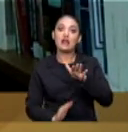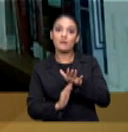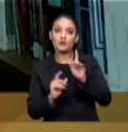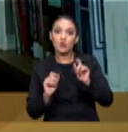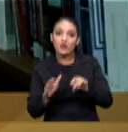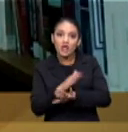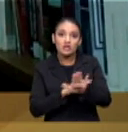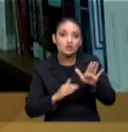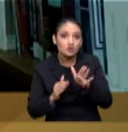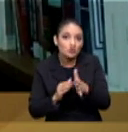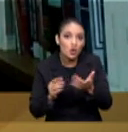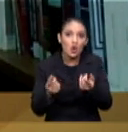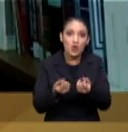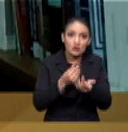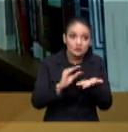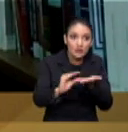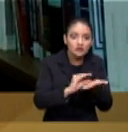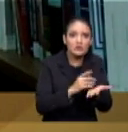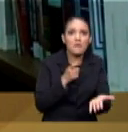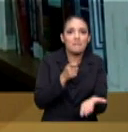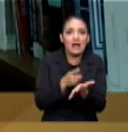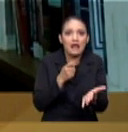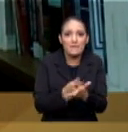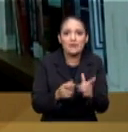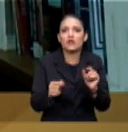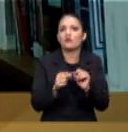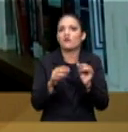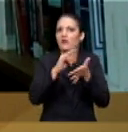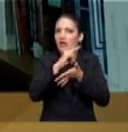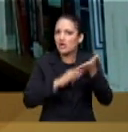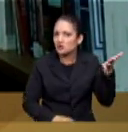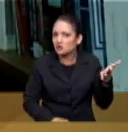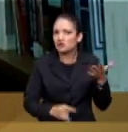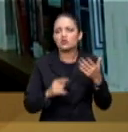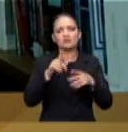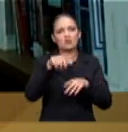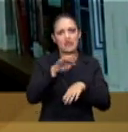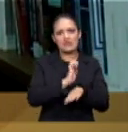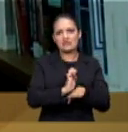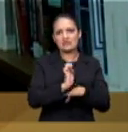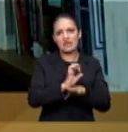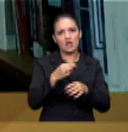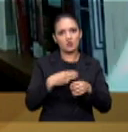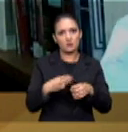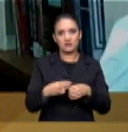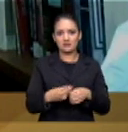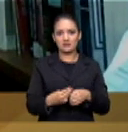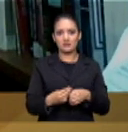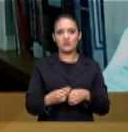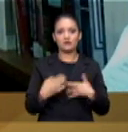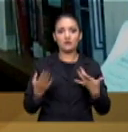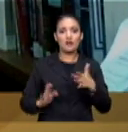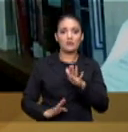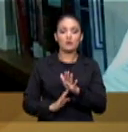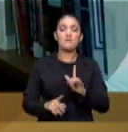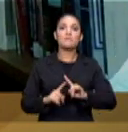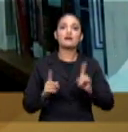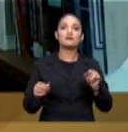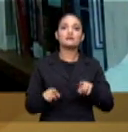capital de pessoas jurídicas, pagamentos que são feitos a qualquer título por estados e municípios, mas